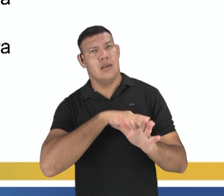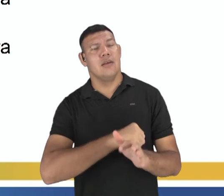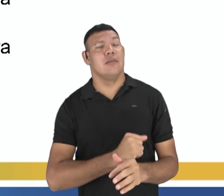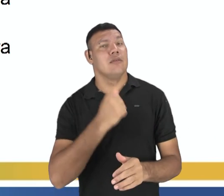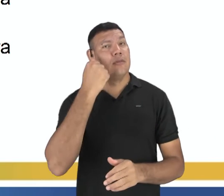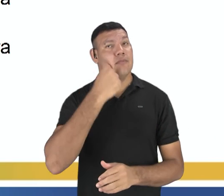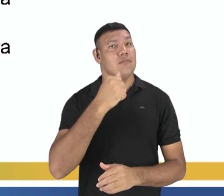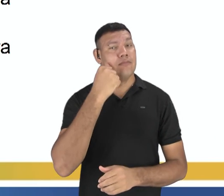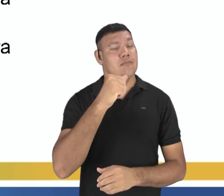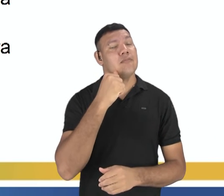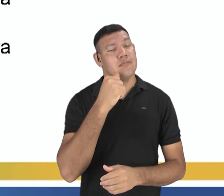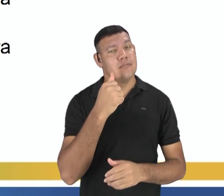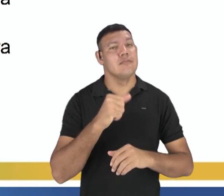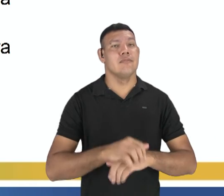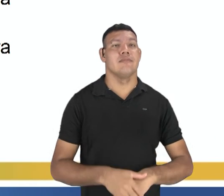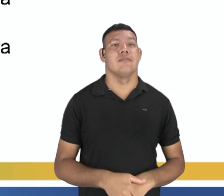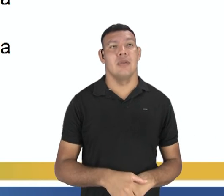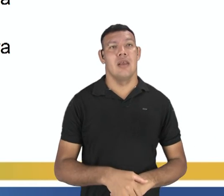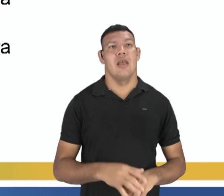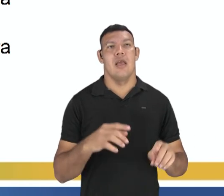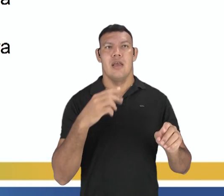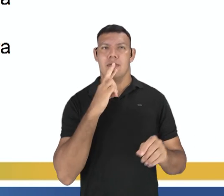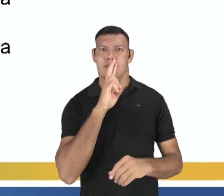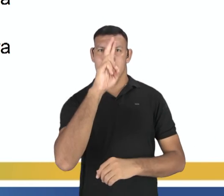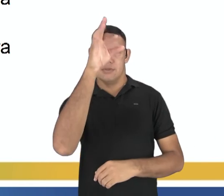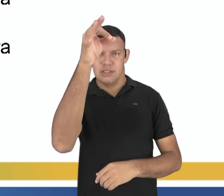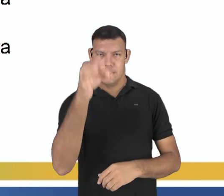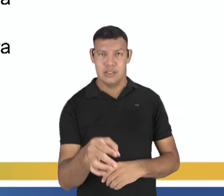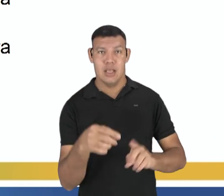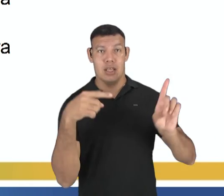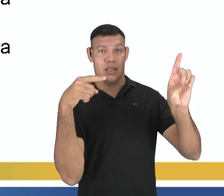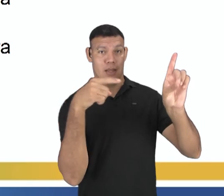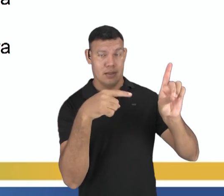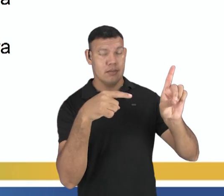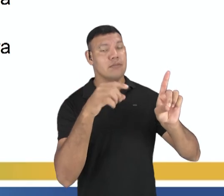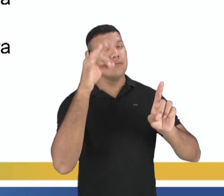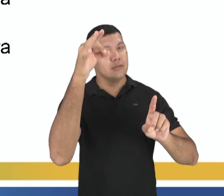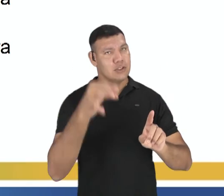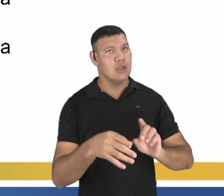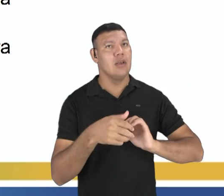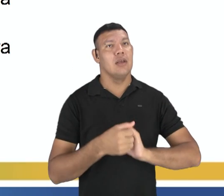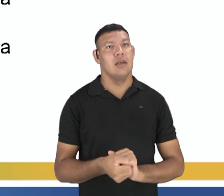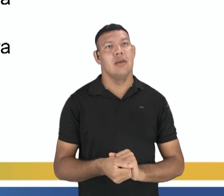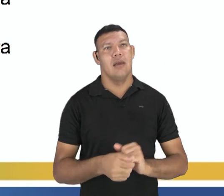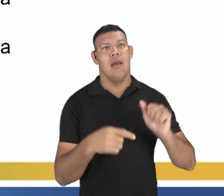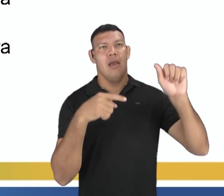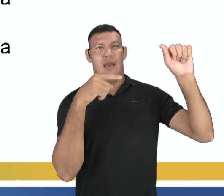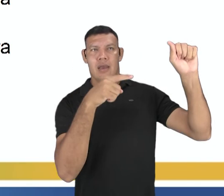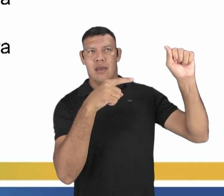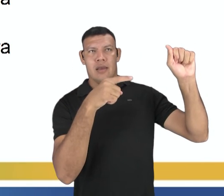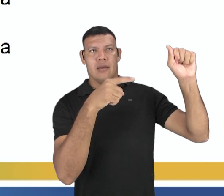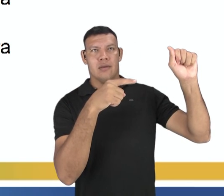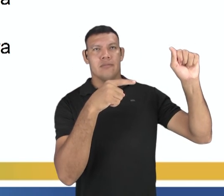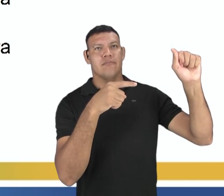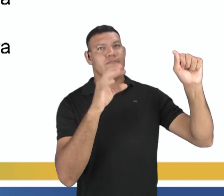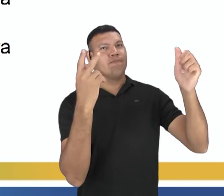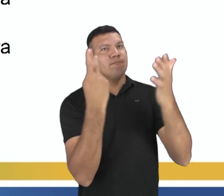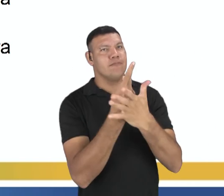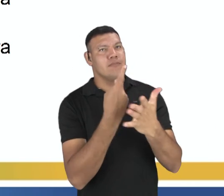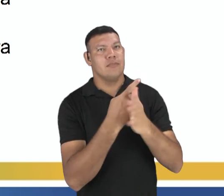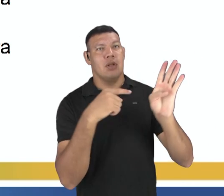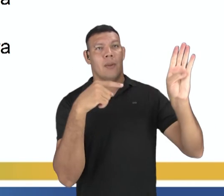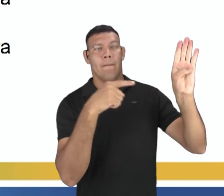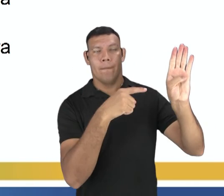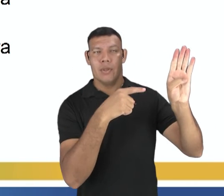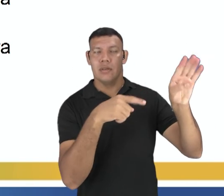a mulher na cantiga não é objeto acessível. Na B, não existe uma ironia na cantiga de